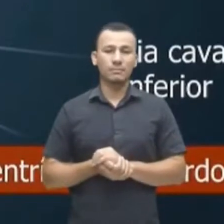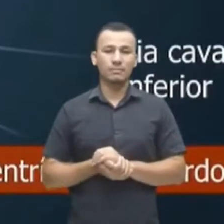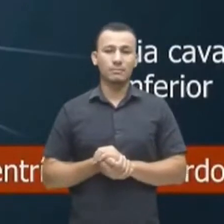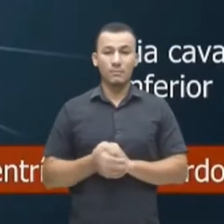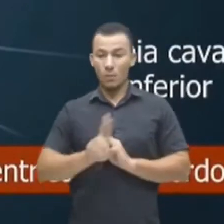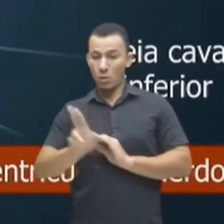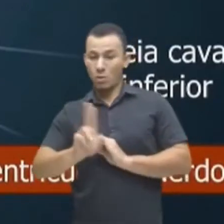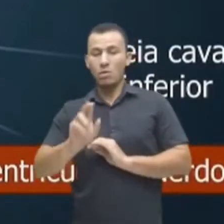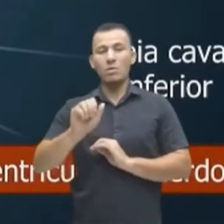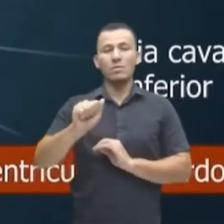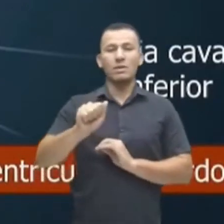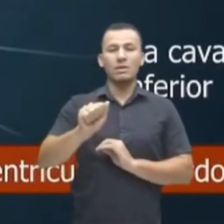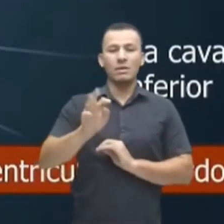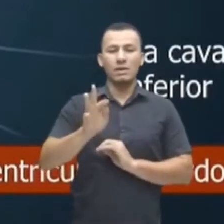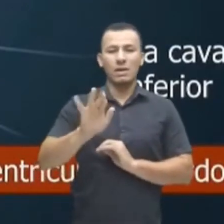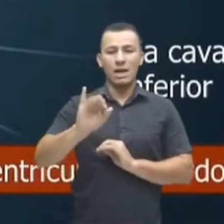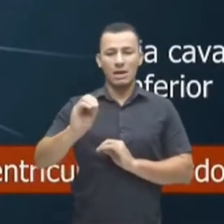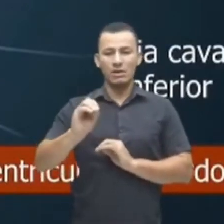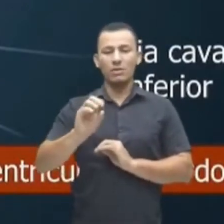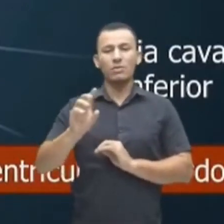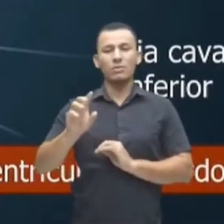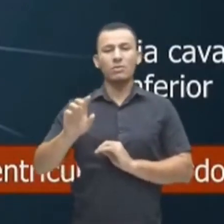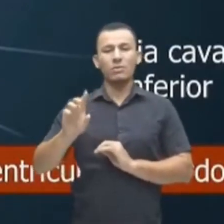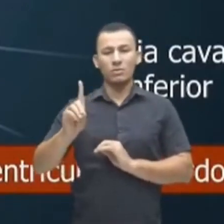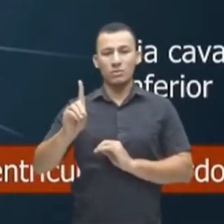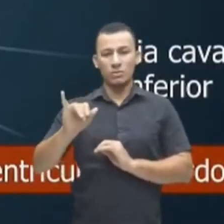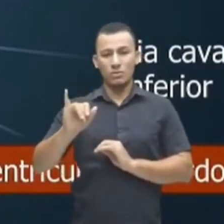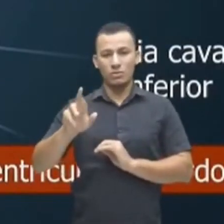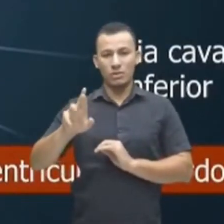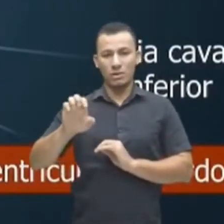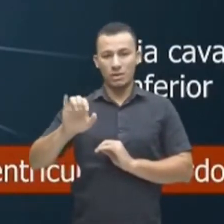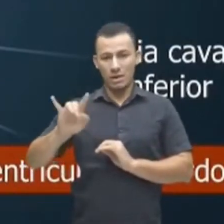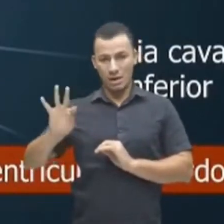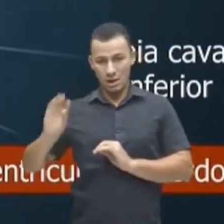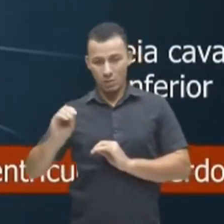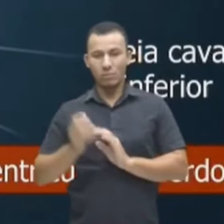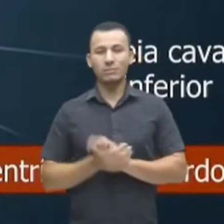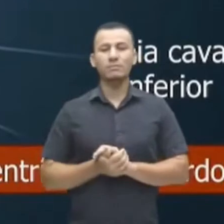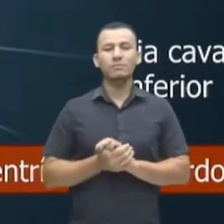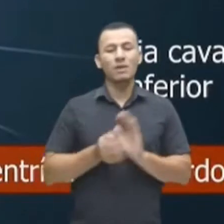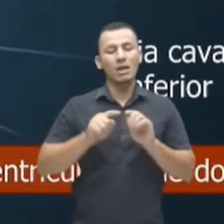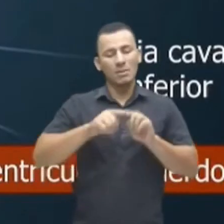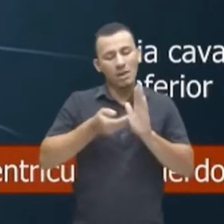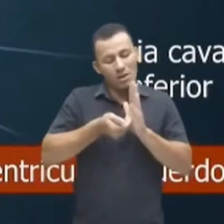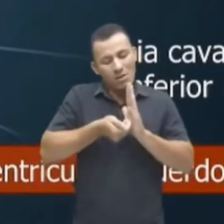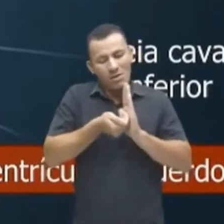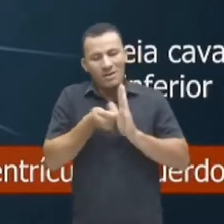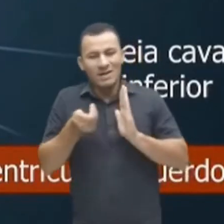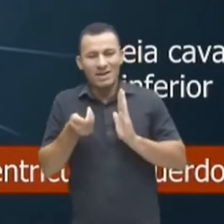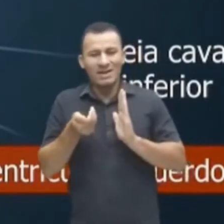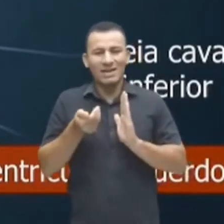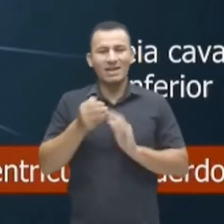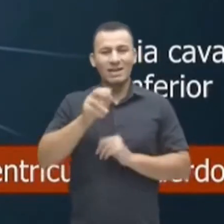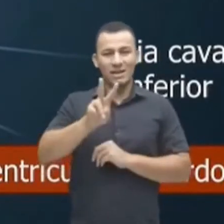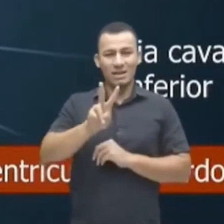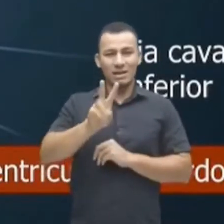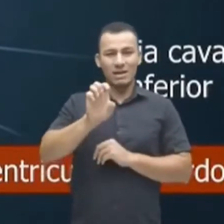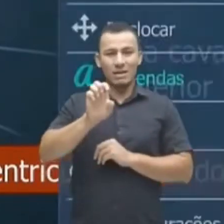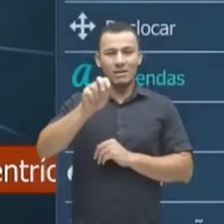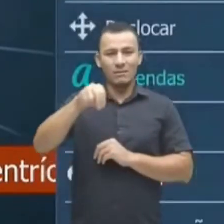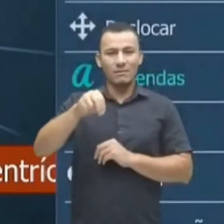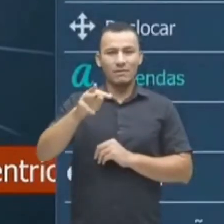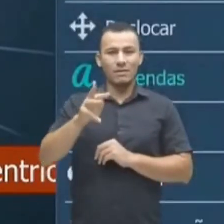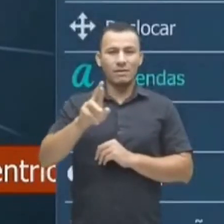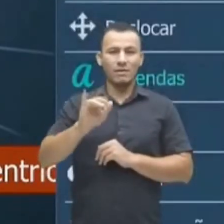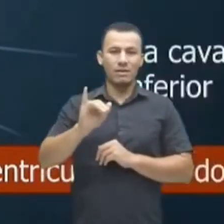átrio direito, nós temos uma cavidade, que é o ventrículo direito, nós temos uma outra cavidade,